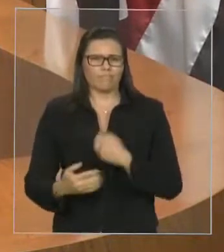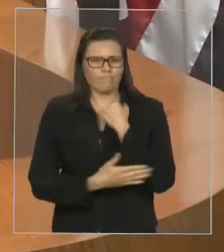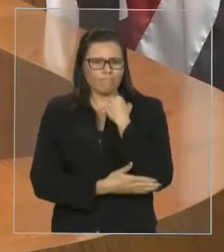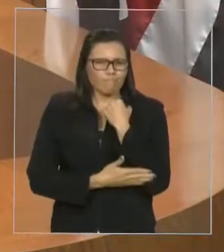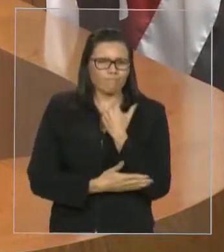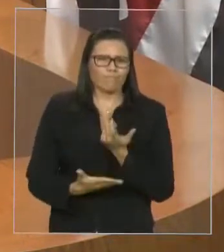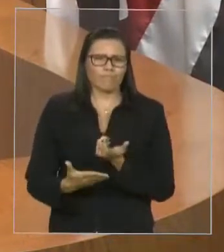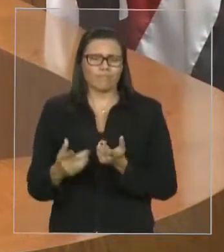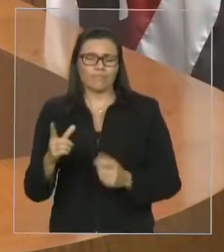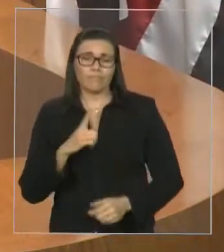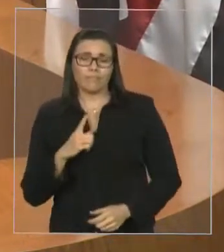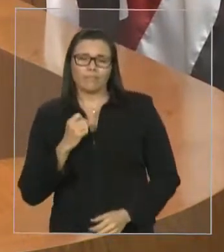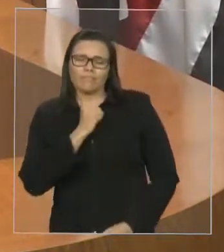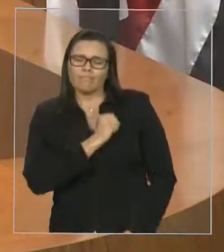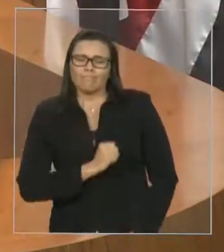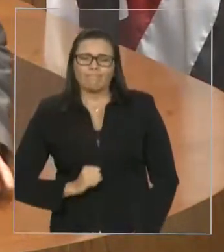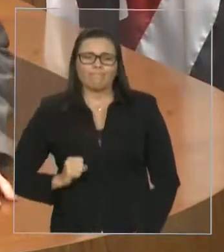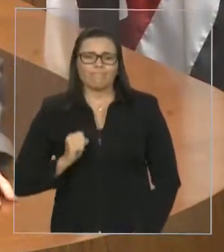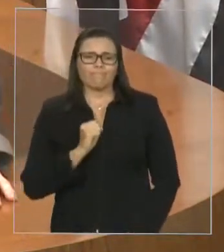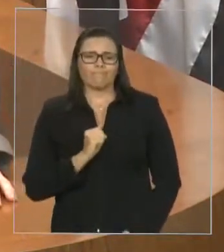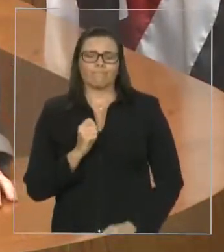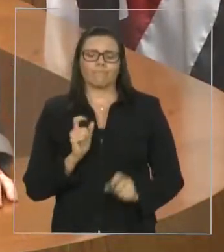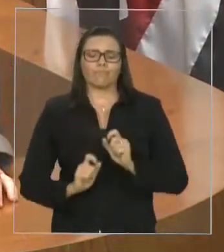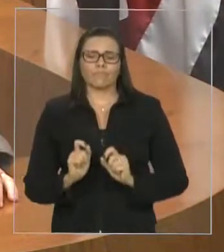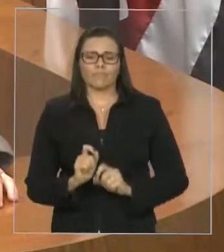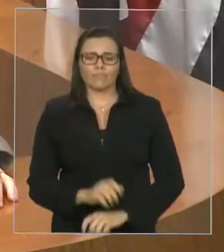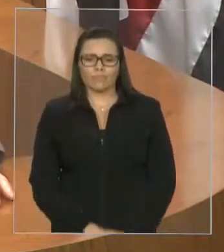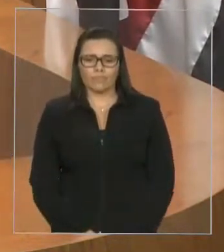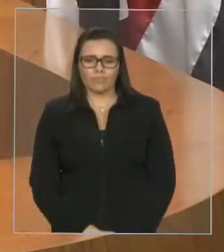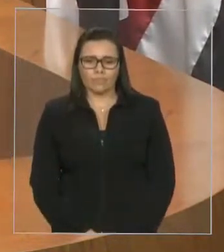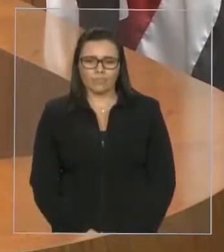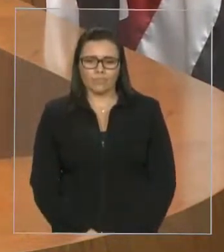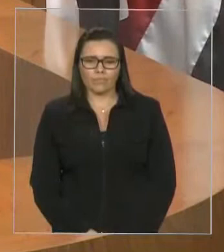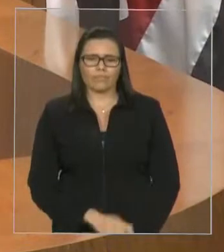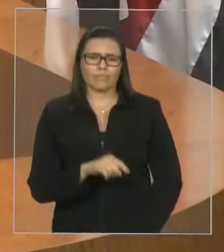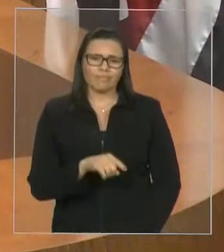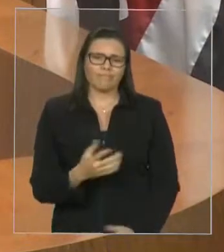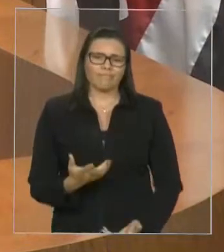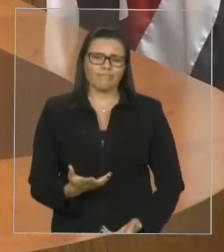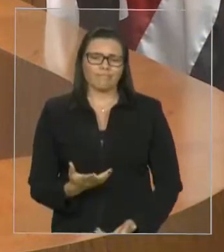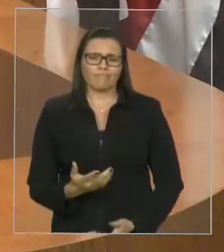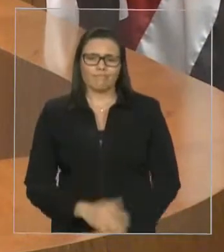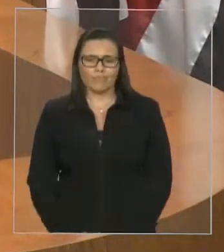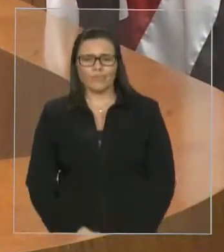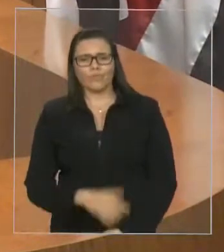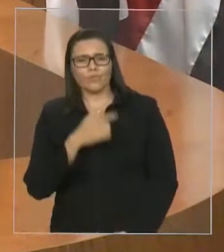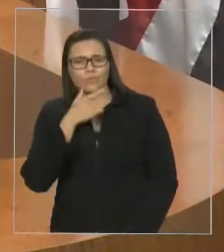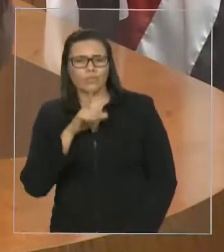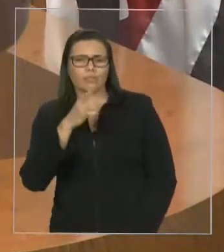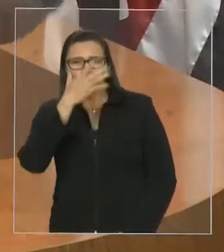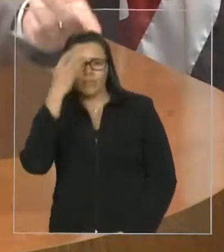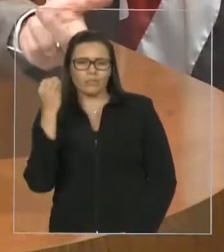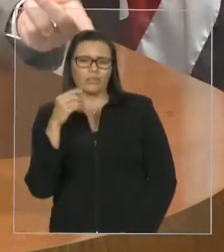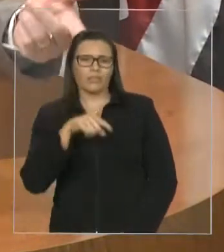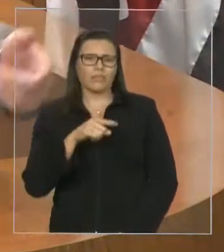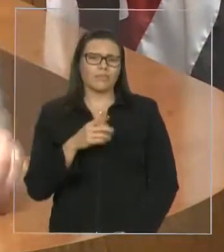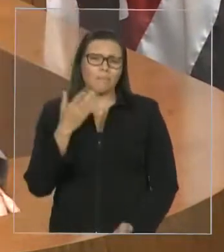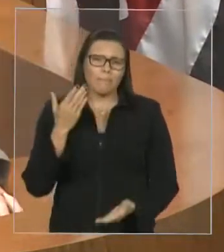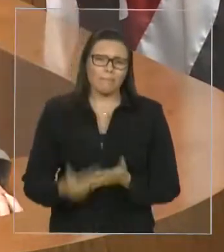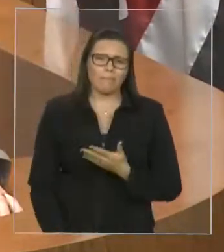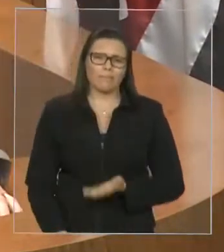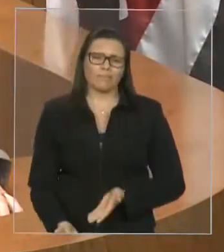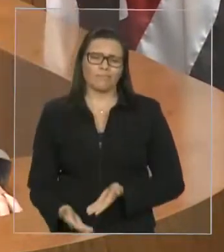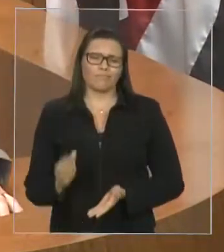superar a cachapante derrota eleitoral de 2 anos e meio atrás, embora já se aproxime uma